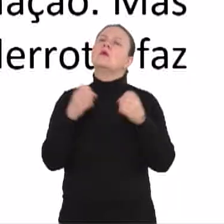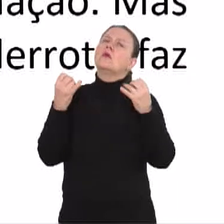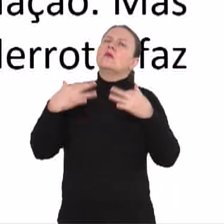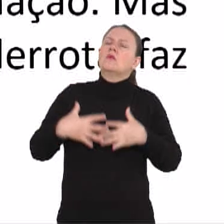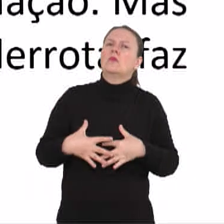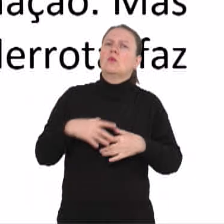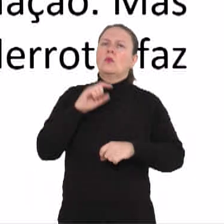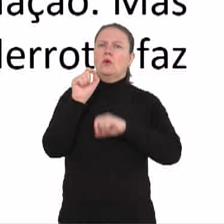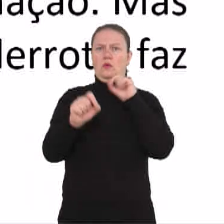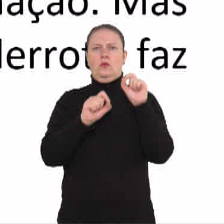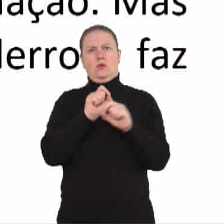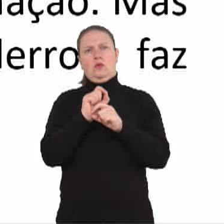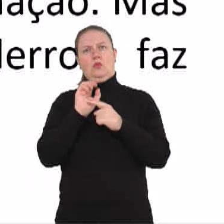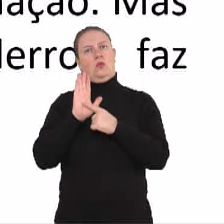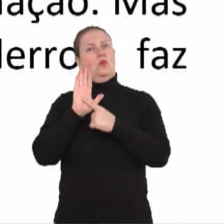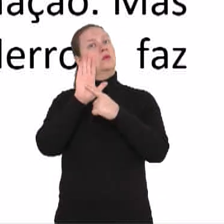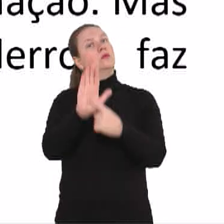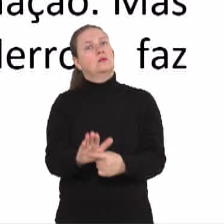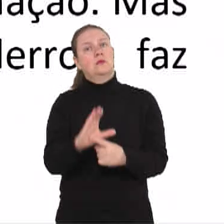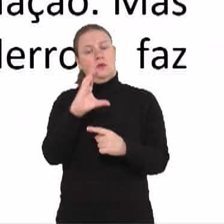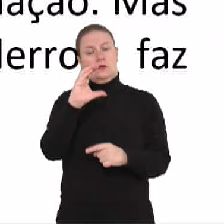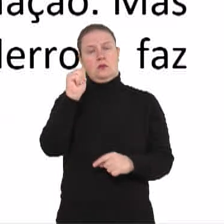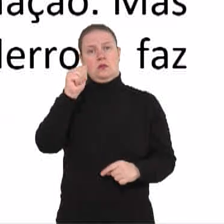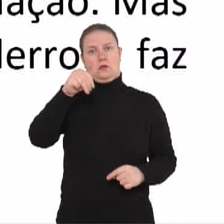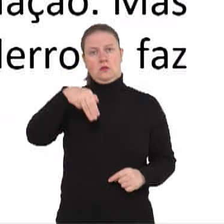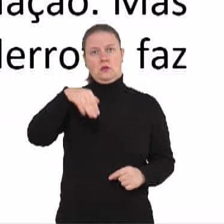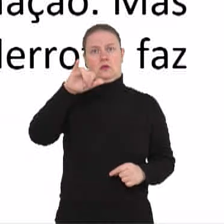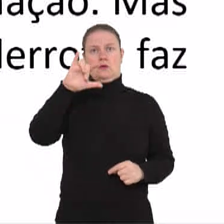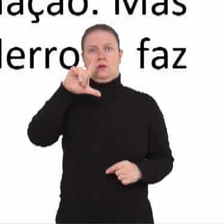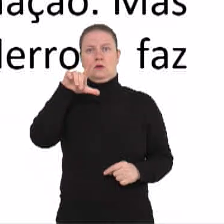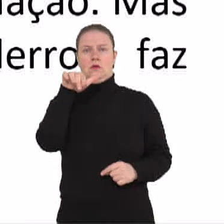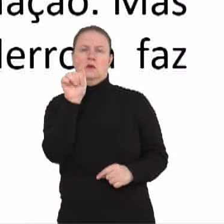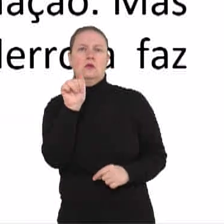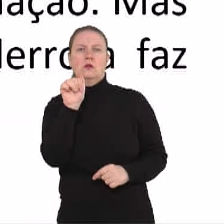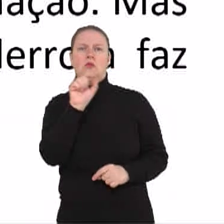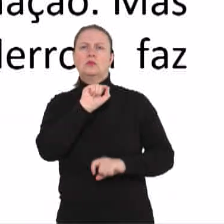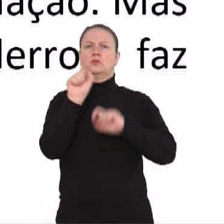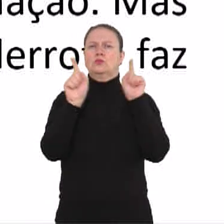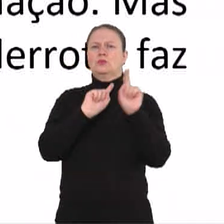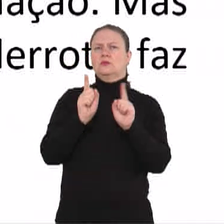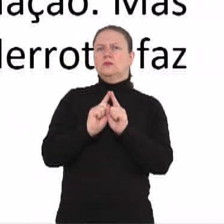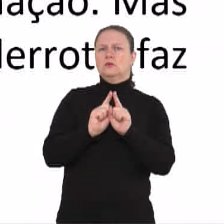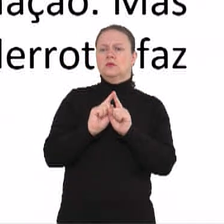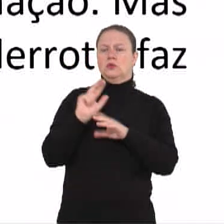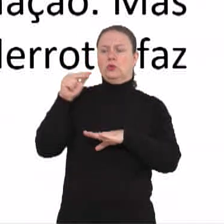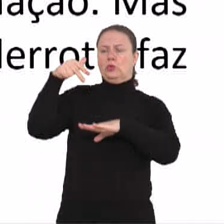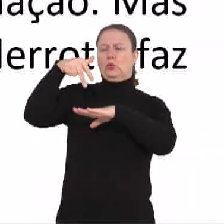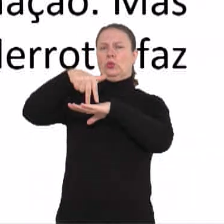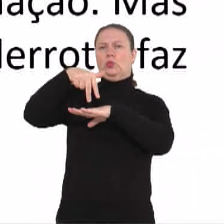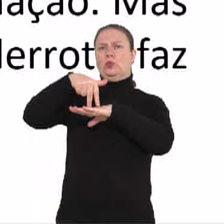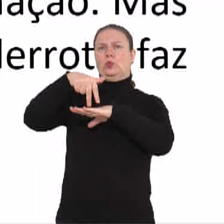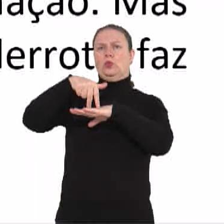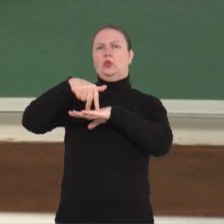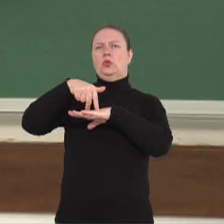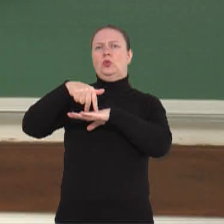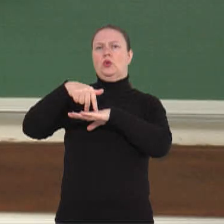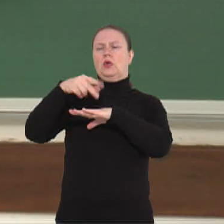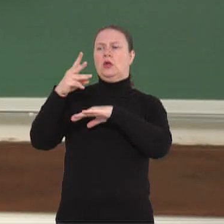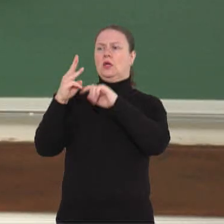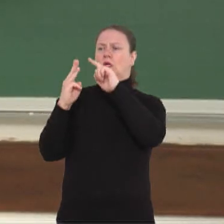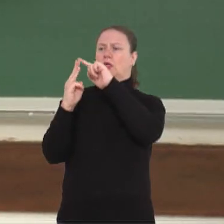é que, veja, o destaque para a Camila é que não define protagonista pelo preconceito, uma vez que elas estão